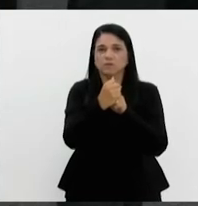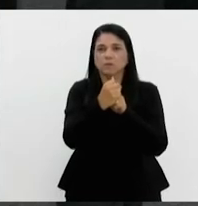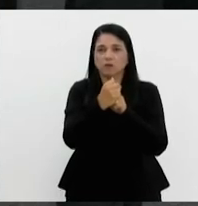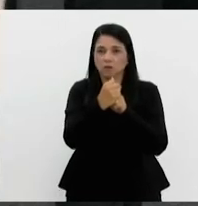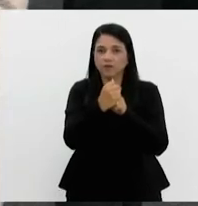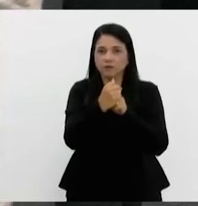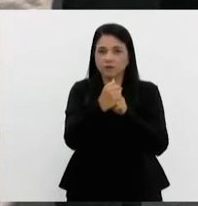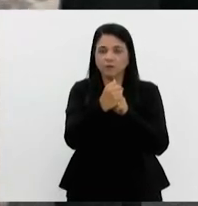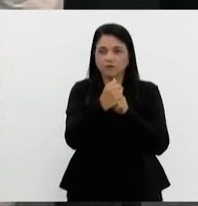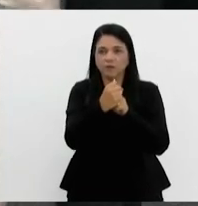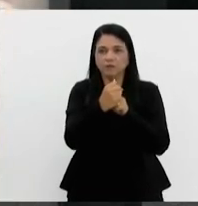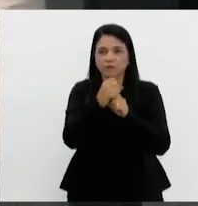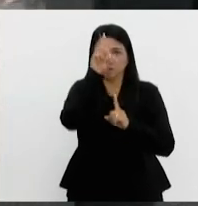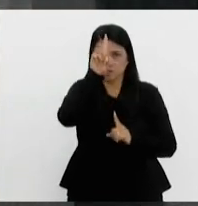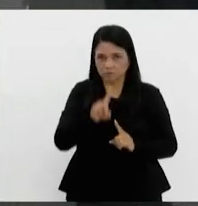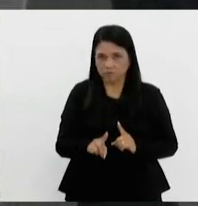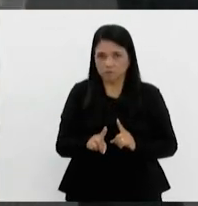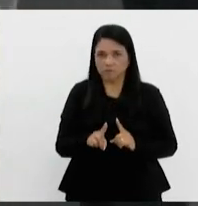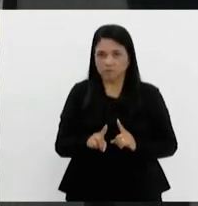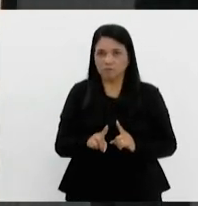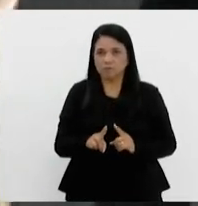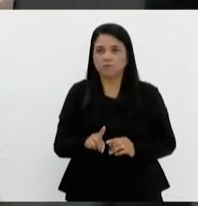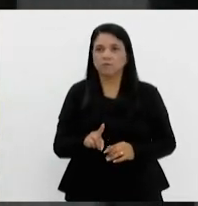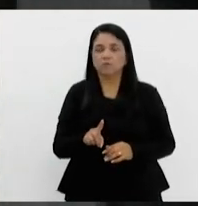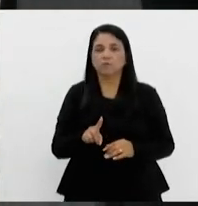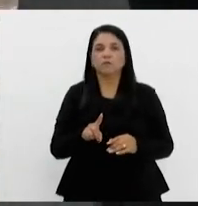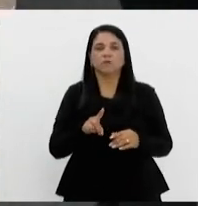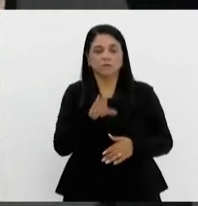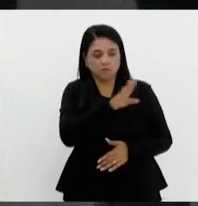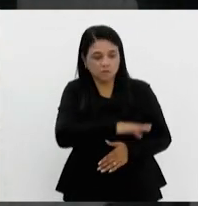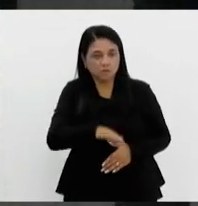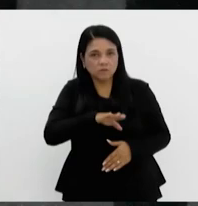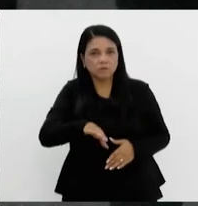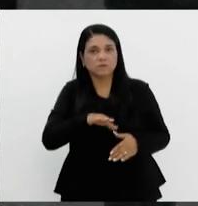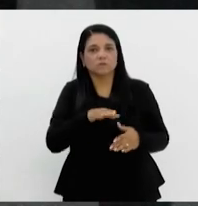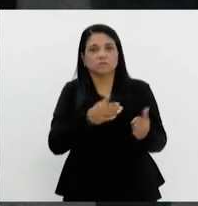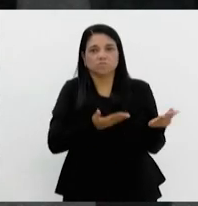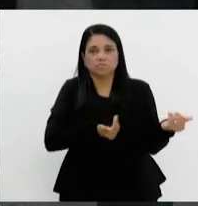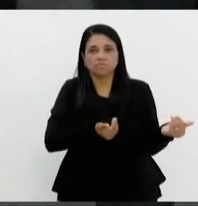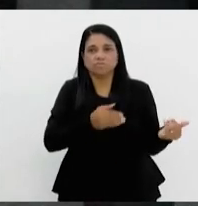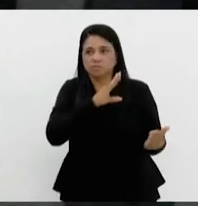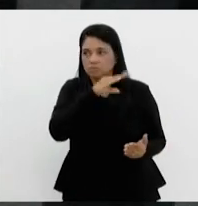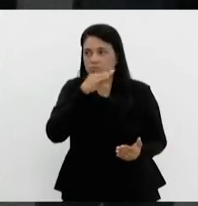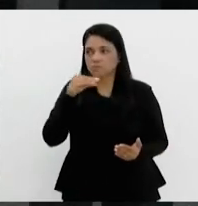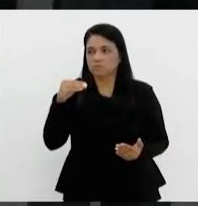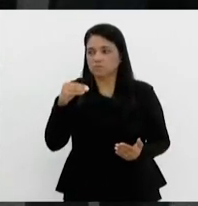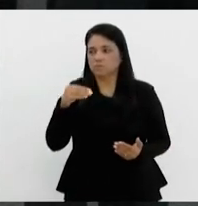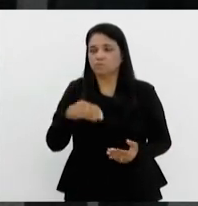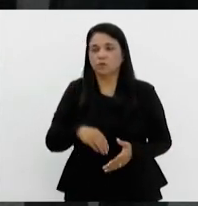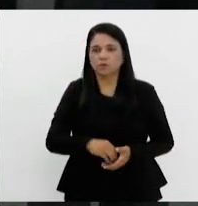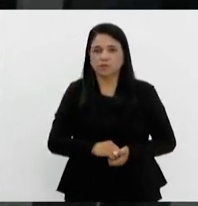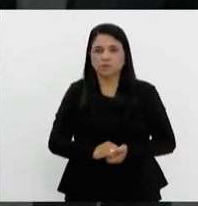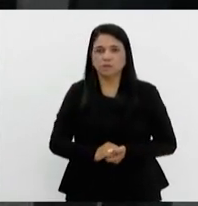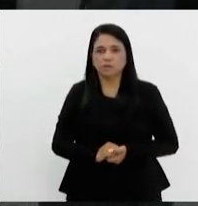irrestrita dos direitos da população infanto-juvenil, como, por exemplo, o direito